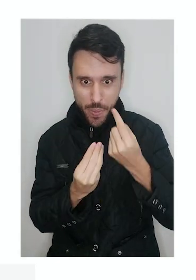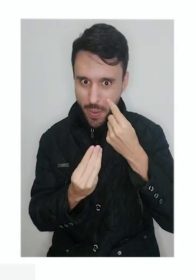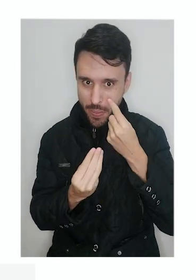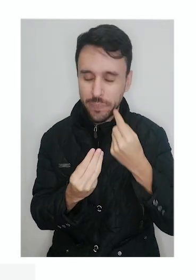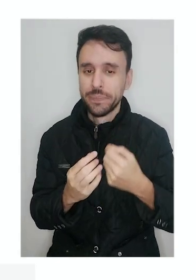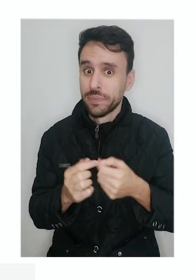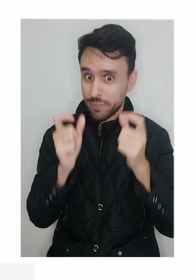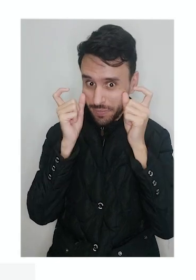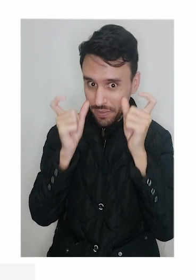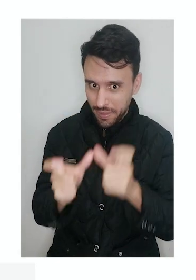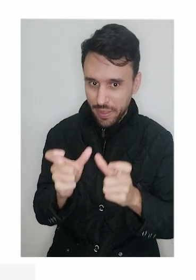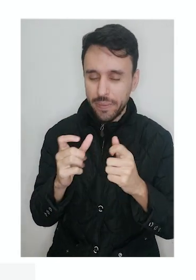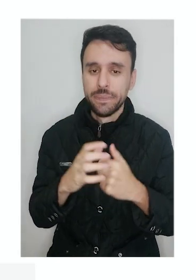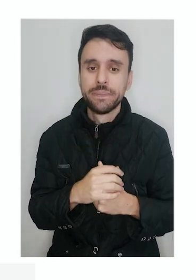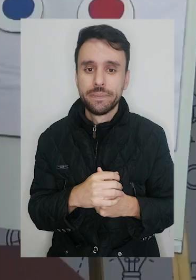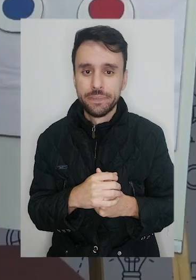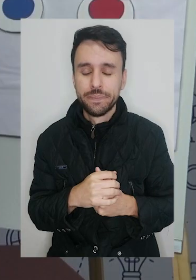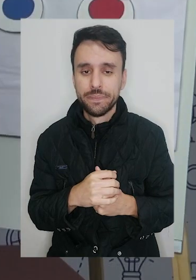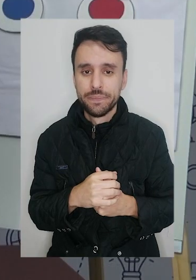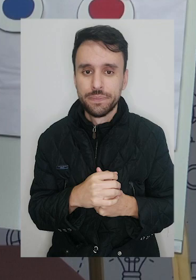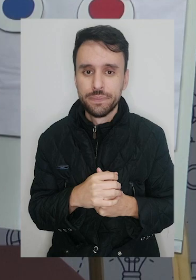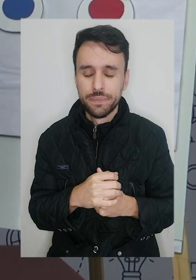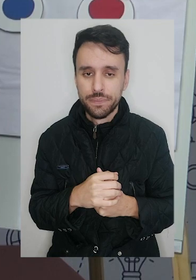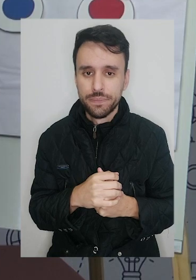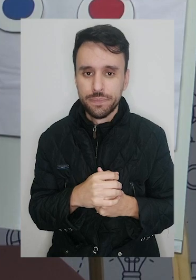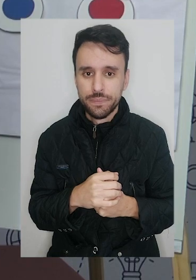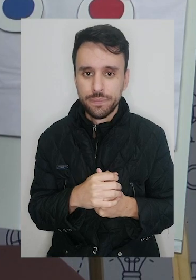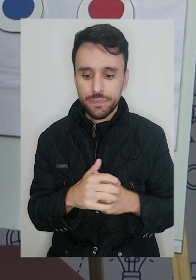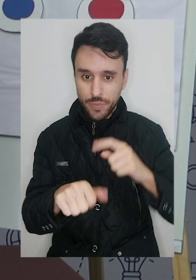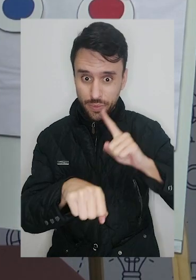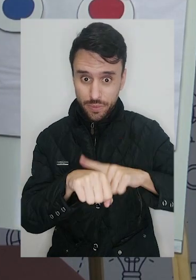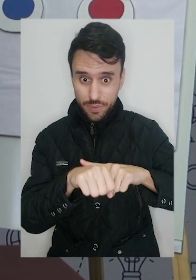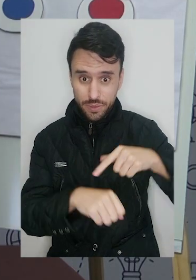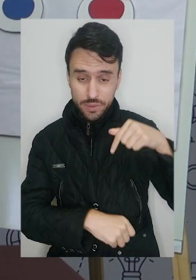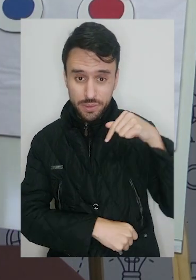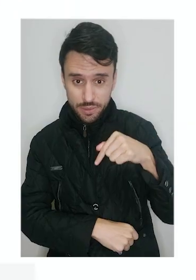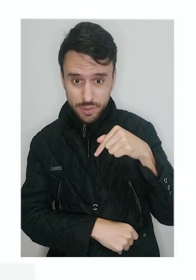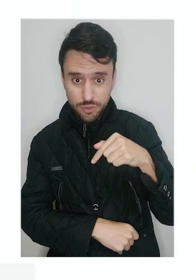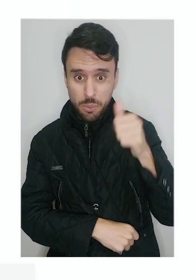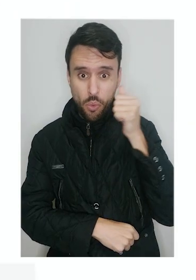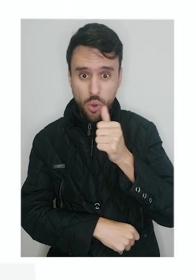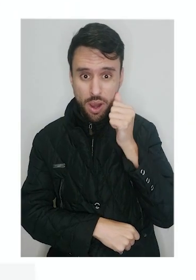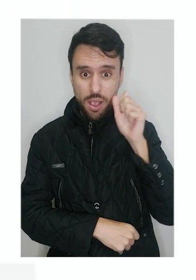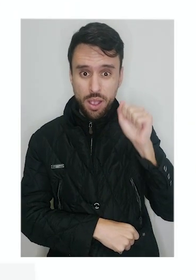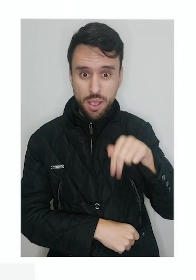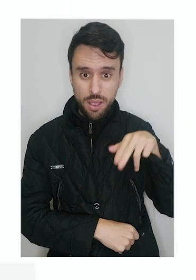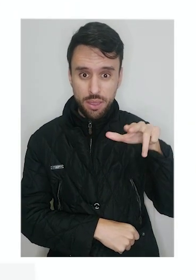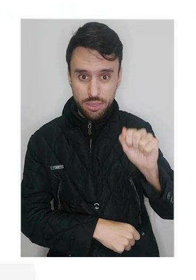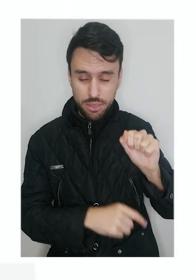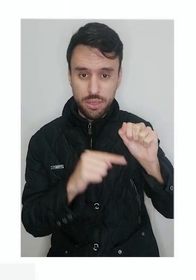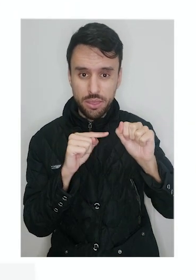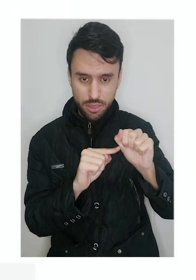lá. Atenção! Às 7 horas, Ana estava com